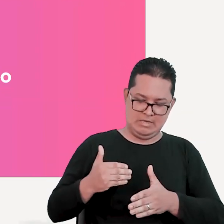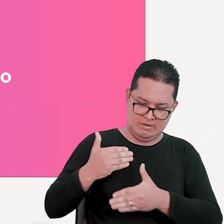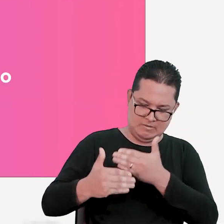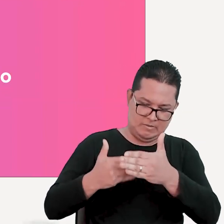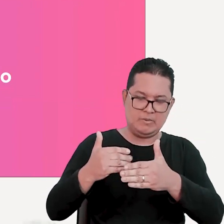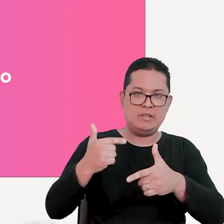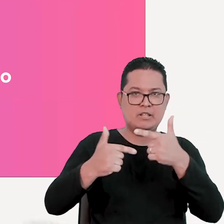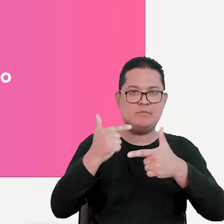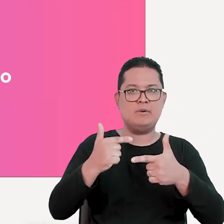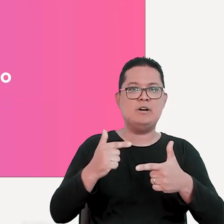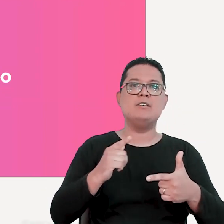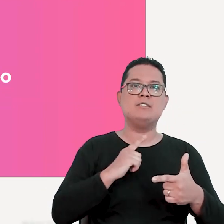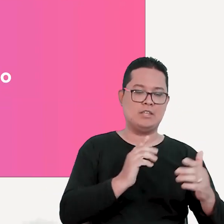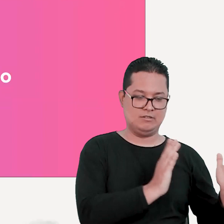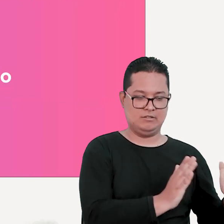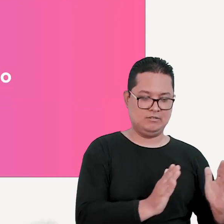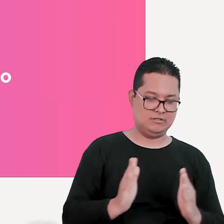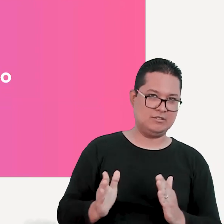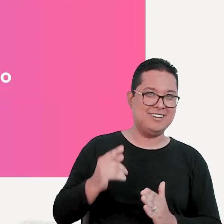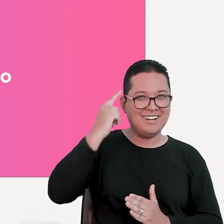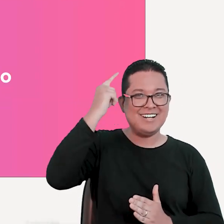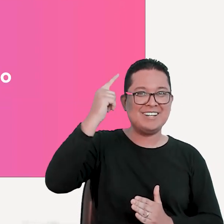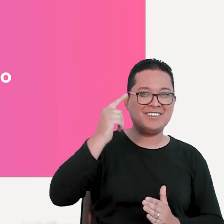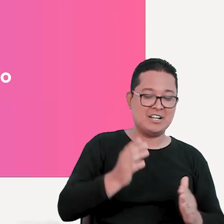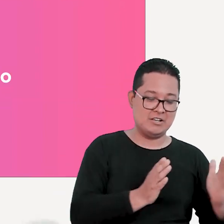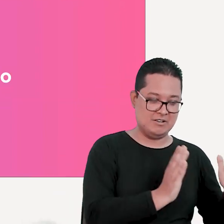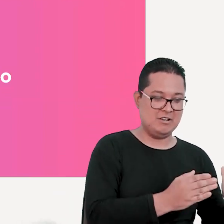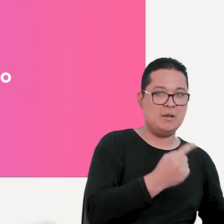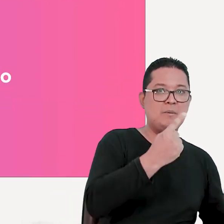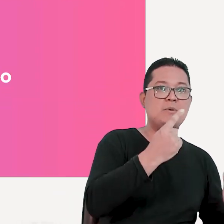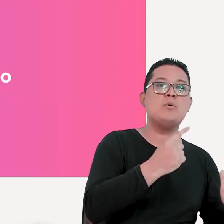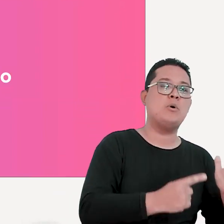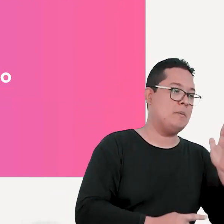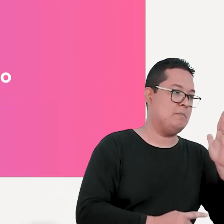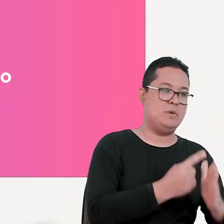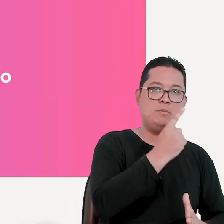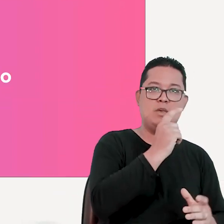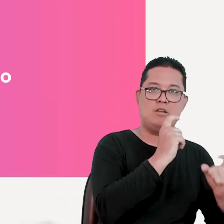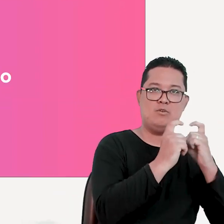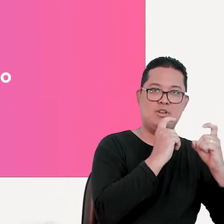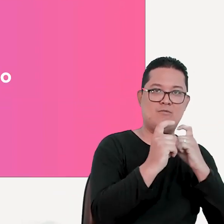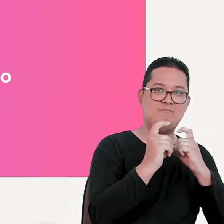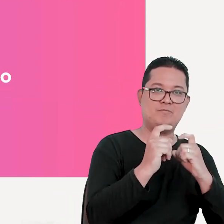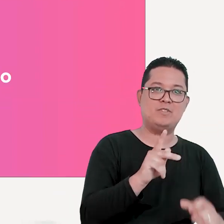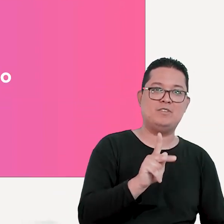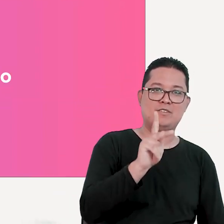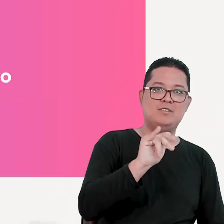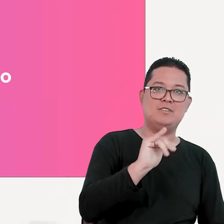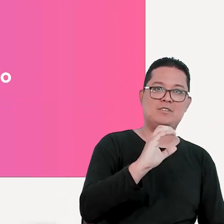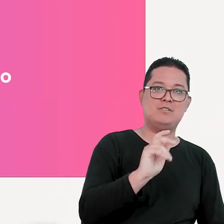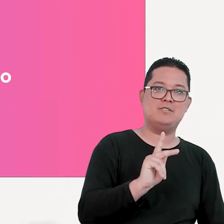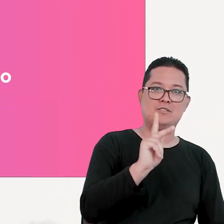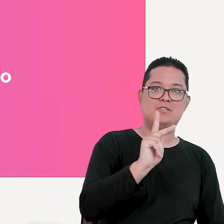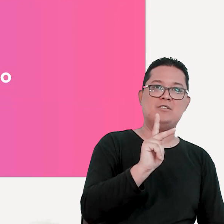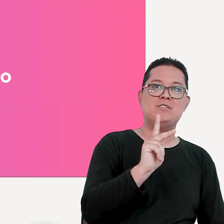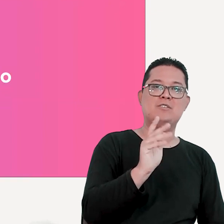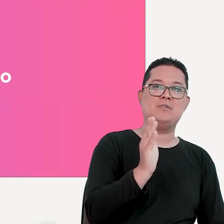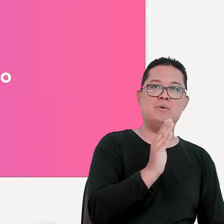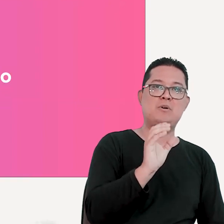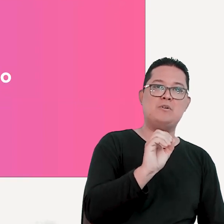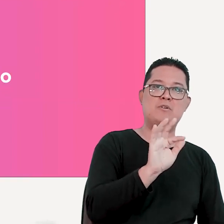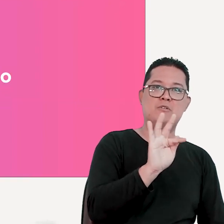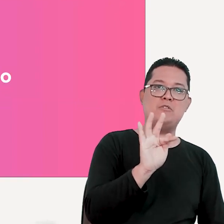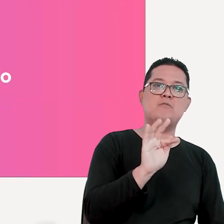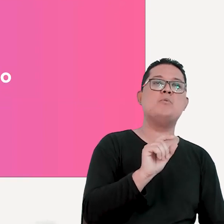kickoff, que é aquela reunião de pontapé, a reunião inicial, onde você vai tirar todas as dúvidas, onde você vai conhecer quem são as